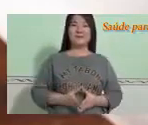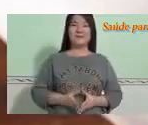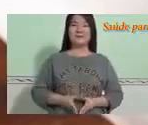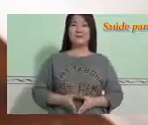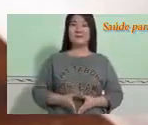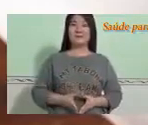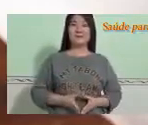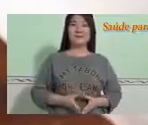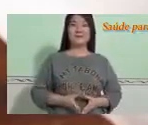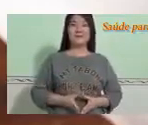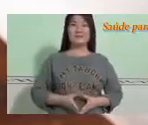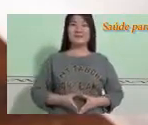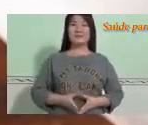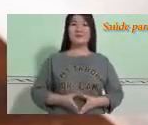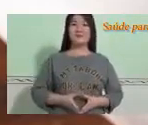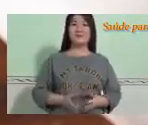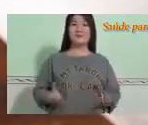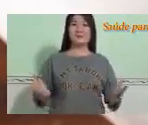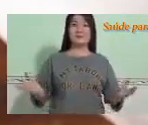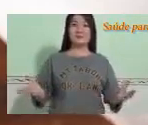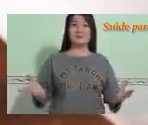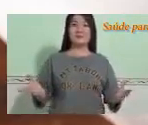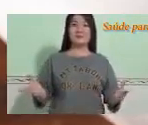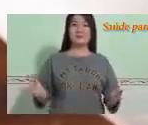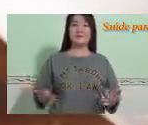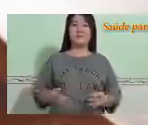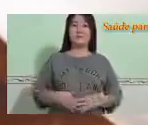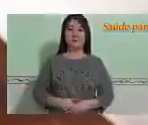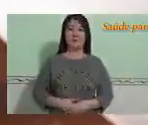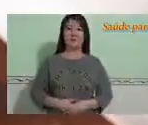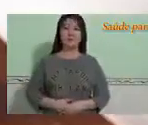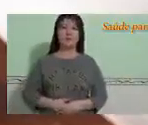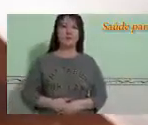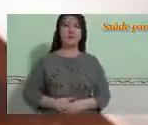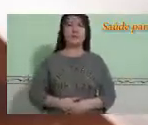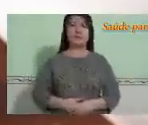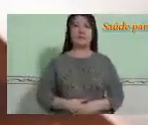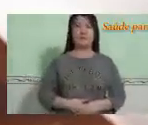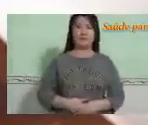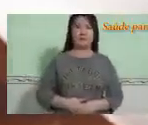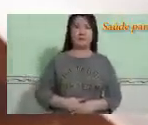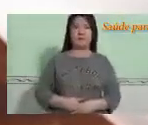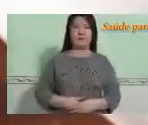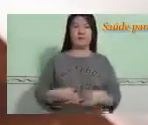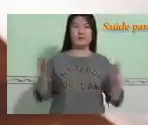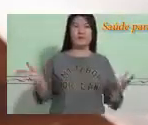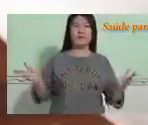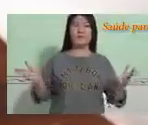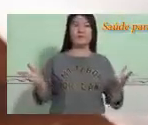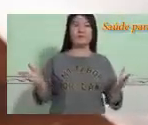3, reduz a inflamação, por conter ômega 3, previne câncer, por ser